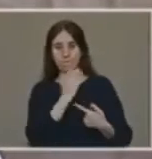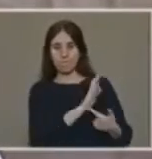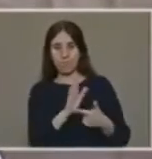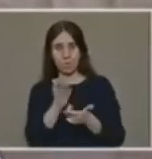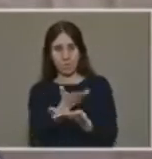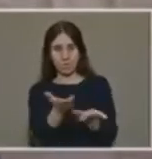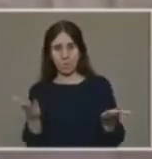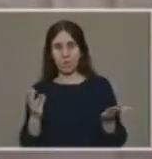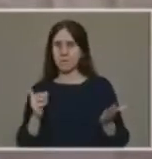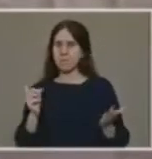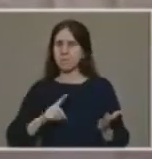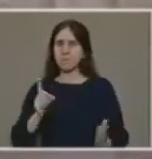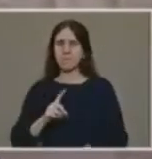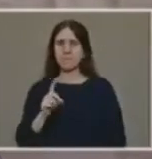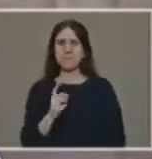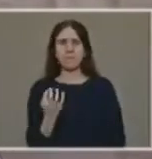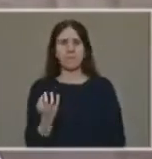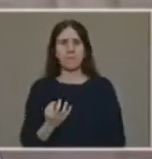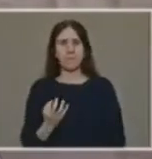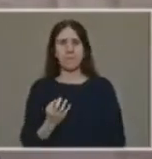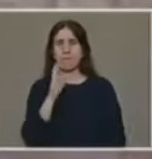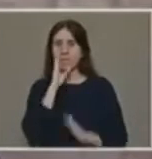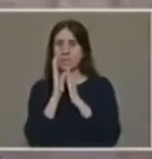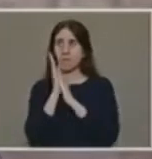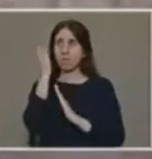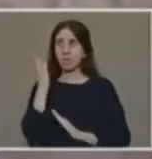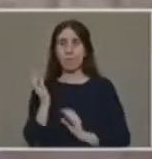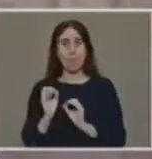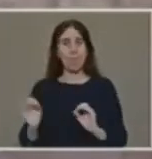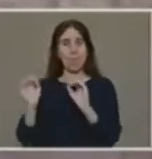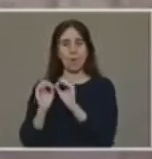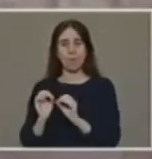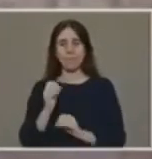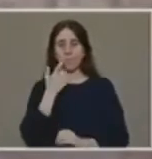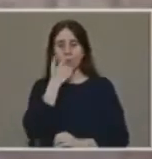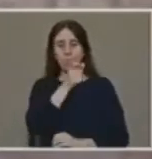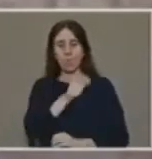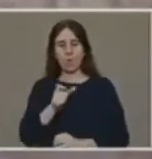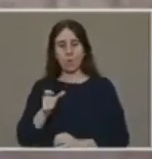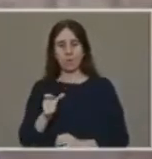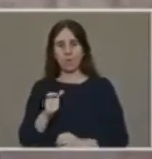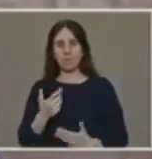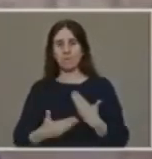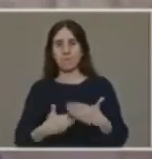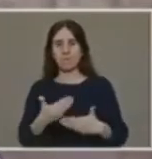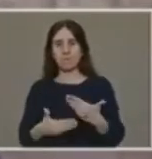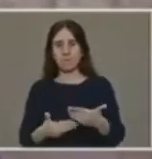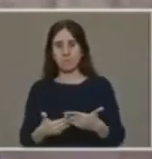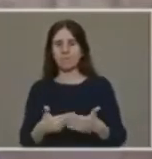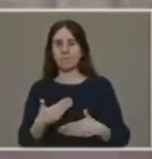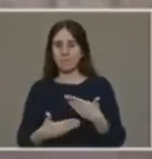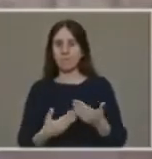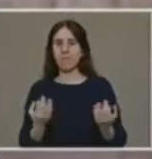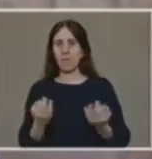demonstrado por diferentes ocasiões que, sem Deus, o homem dá um passo, e parece que estamos a dar esses